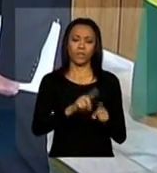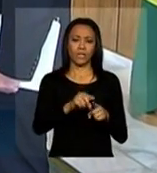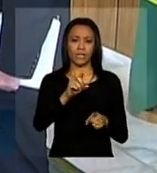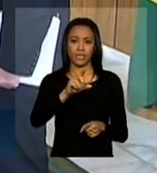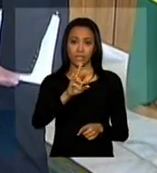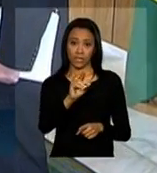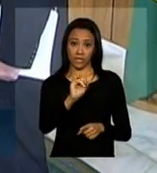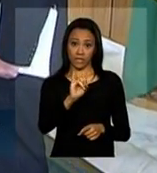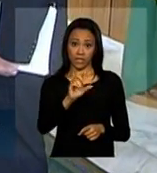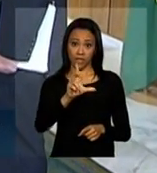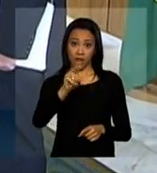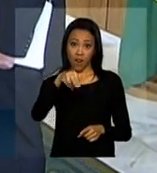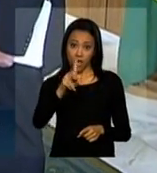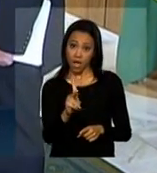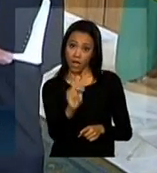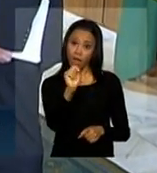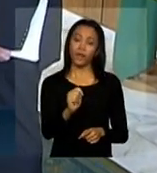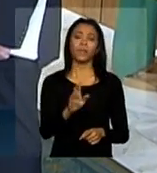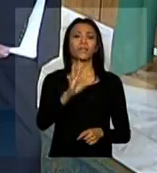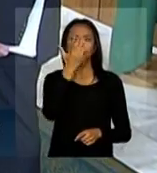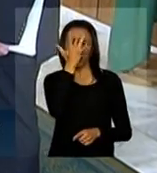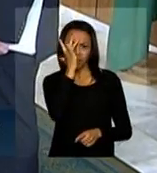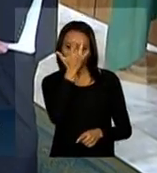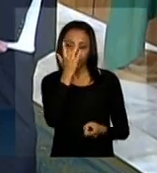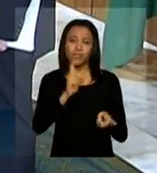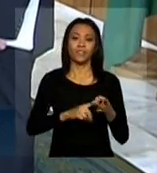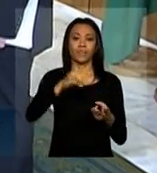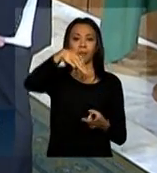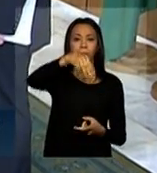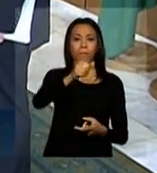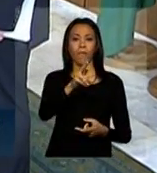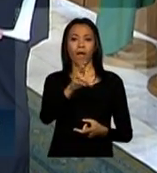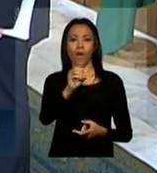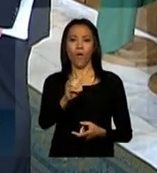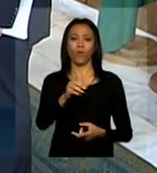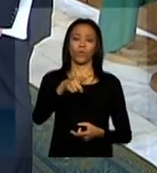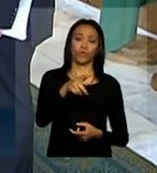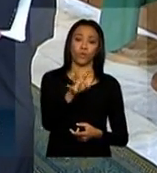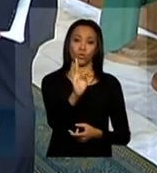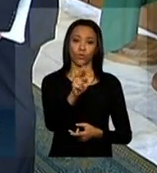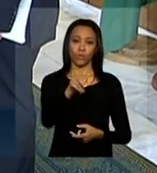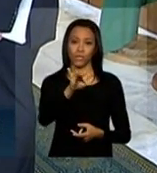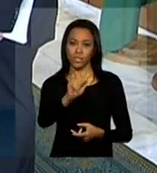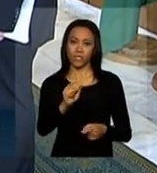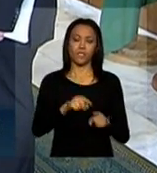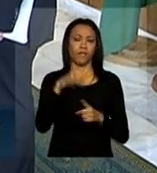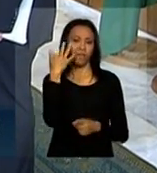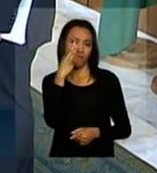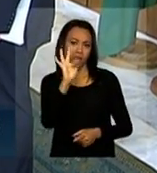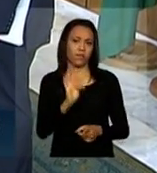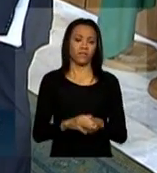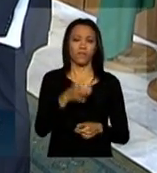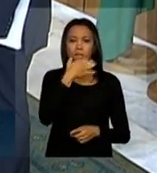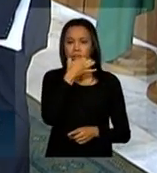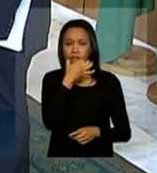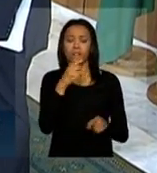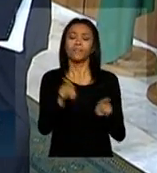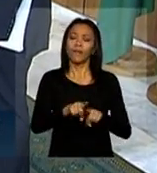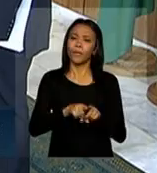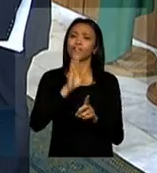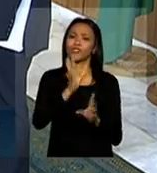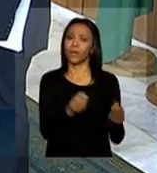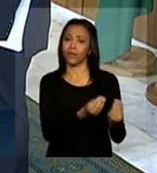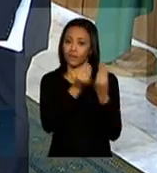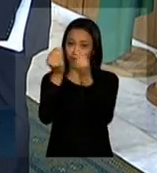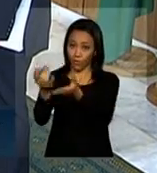Lanka, o embaixador da Índia, o embaixador do Marrocos, da Tunísia, da França, do Reino Unido. Também já entregou